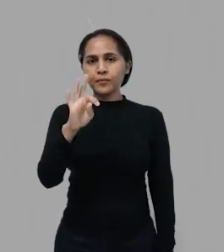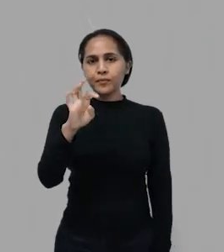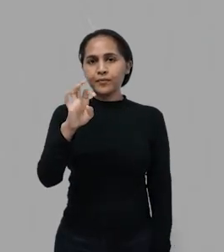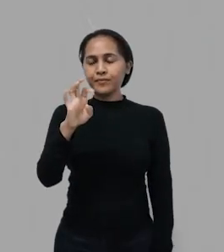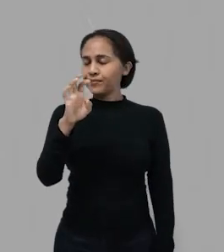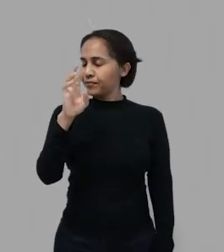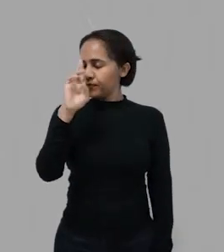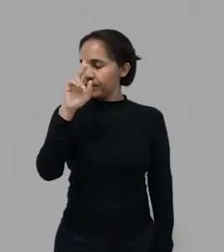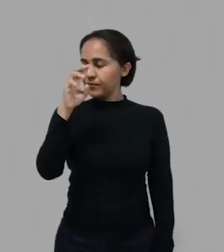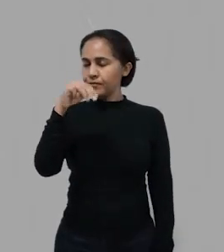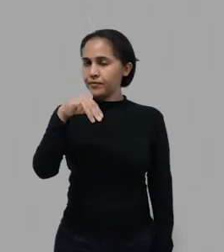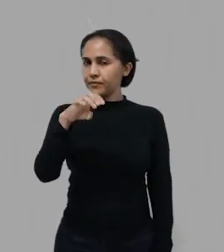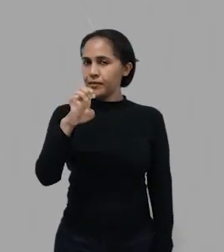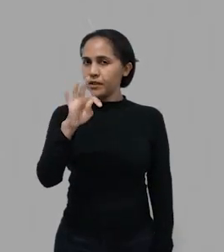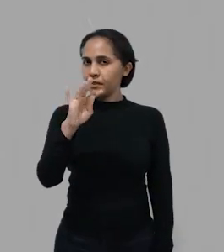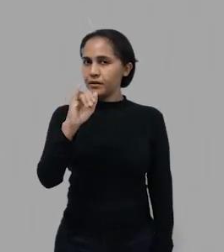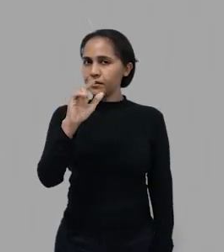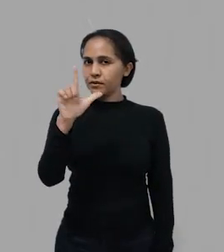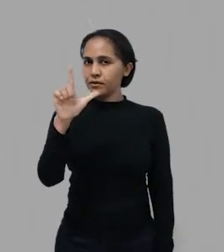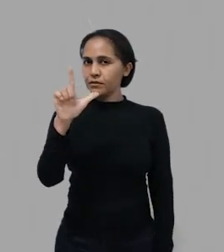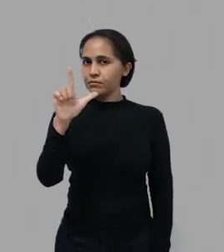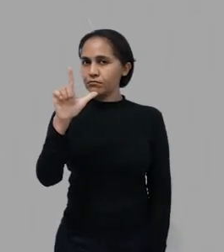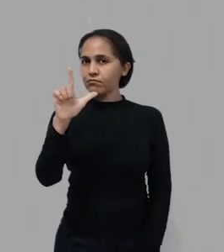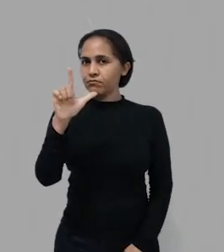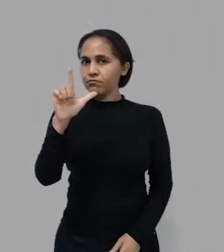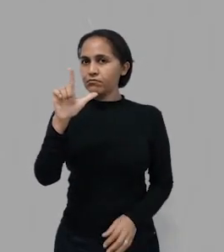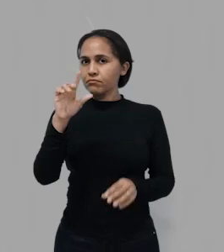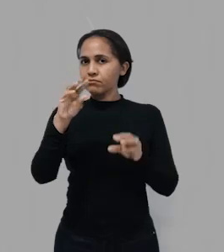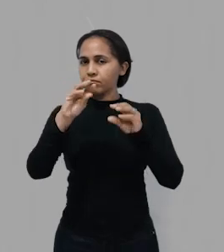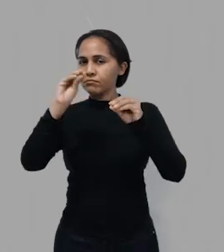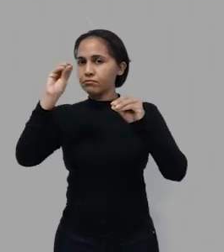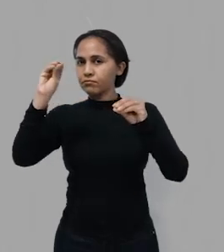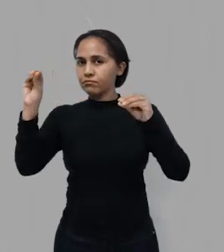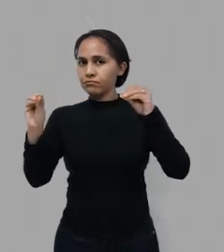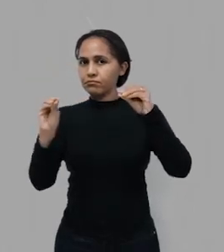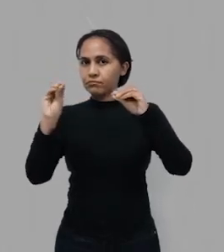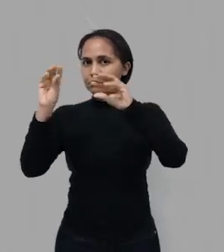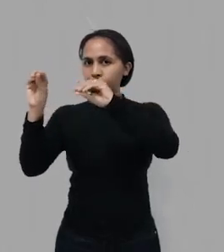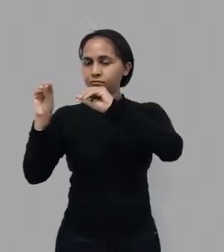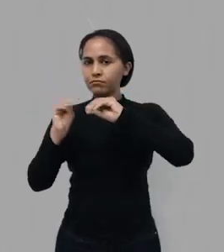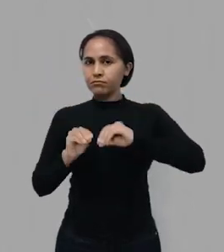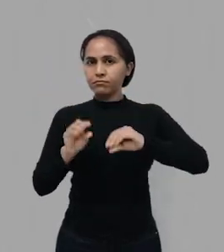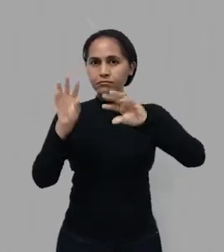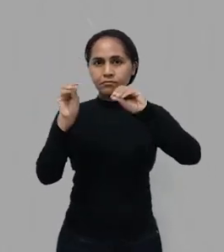metil. Mudei de posição. Tá certo? Turma, então